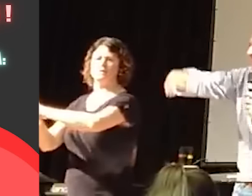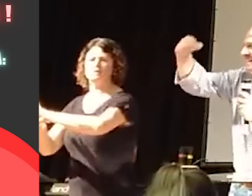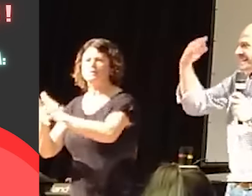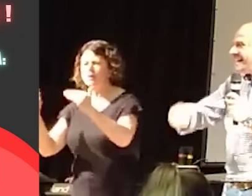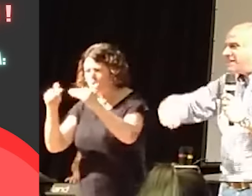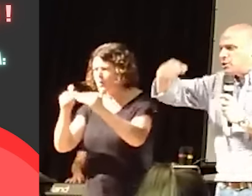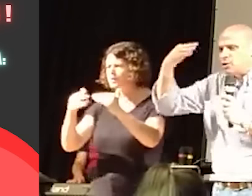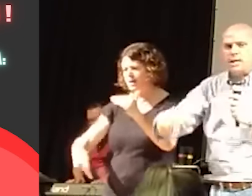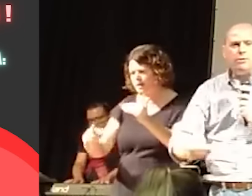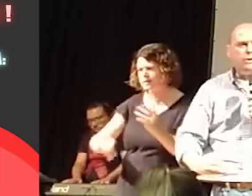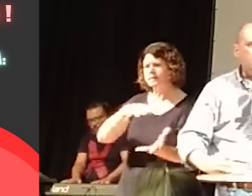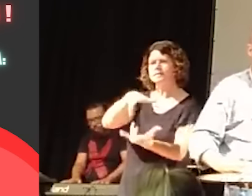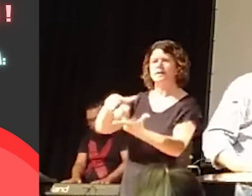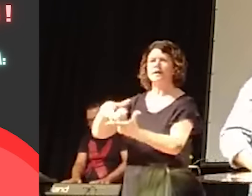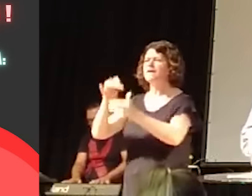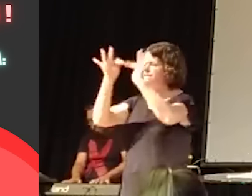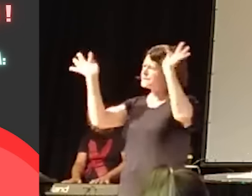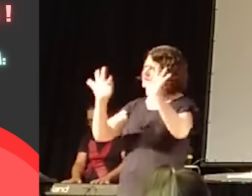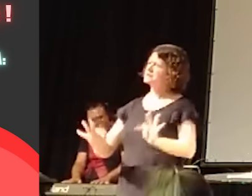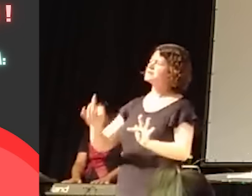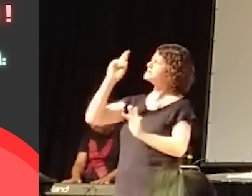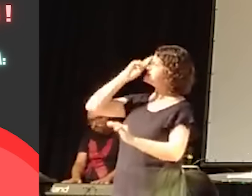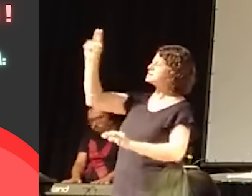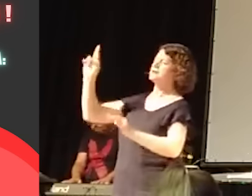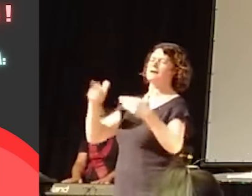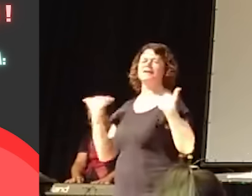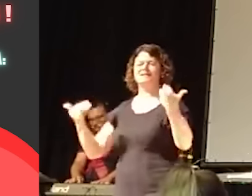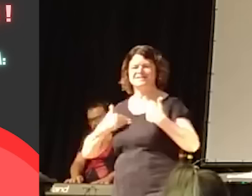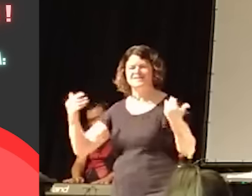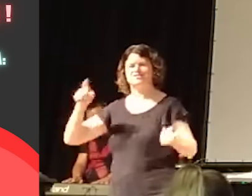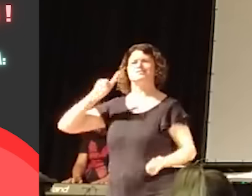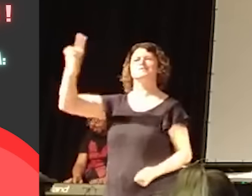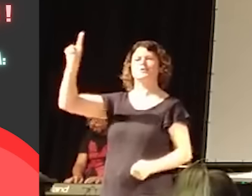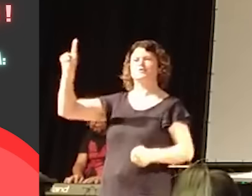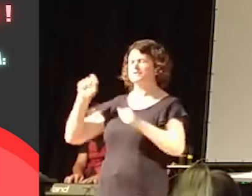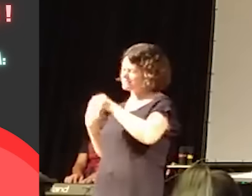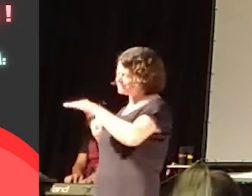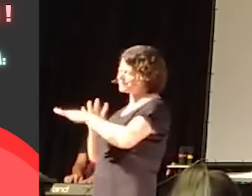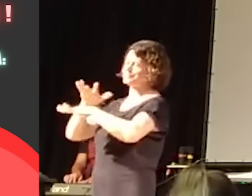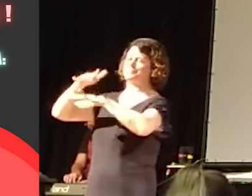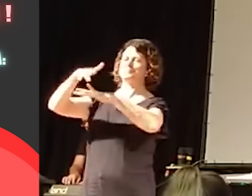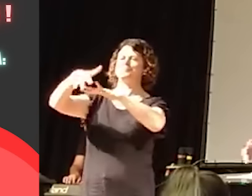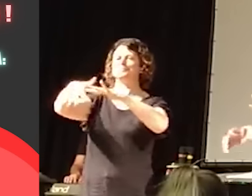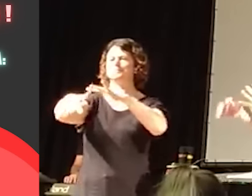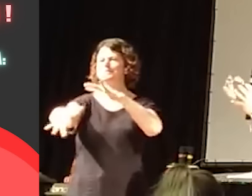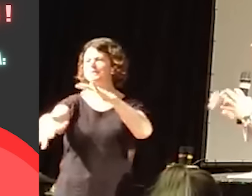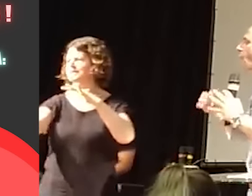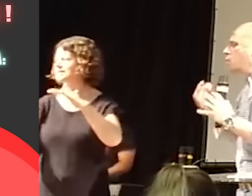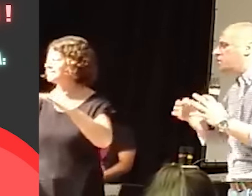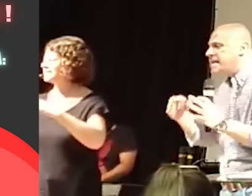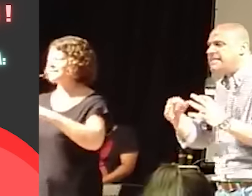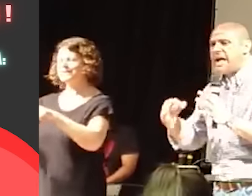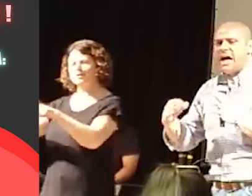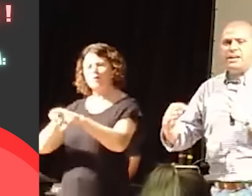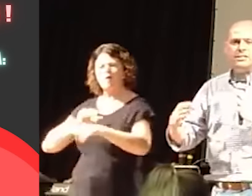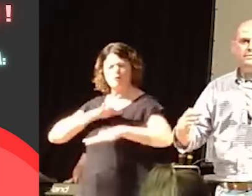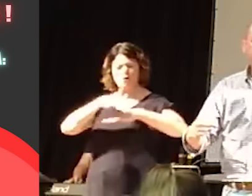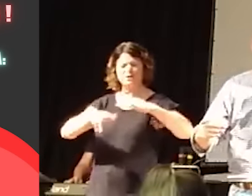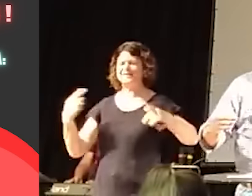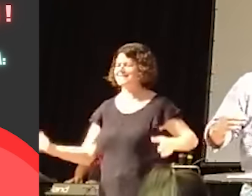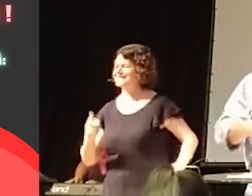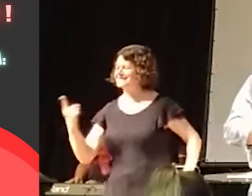que a felicidade do Senhor que a alegria de Deus vai jorrar glória a Deus como Fontes